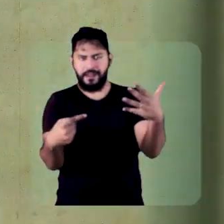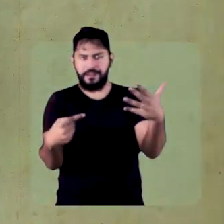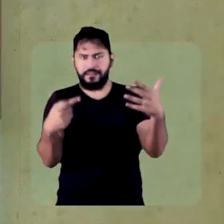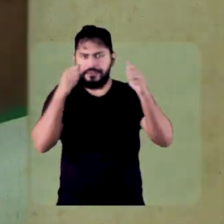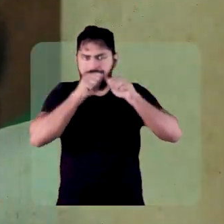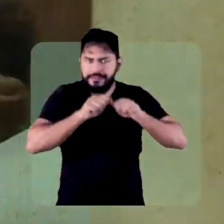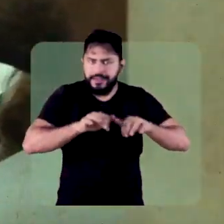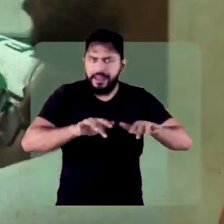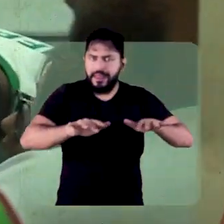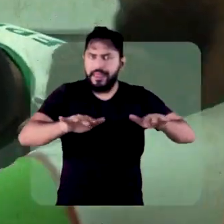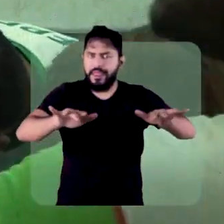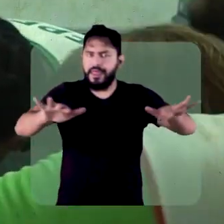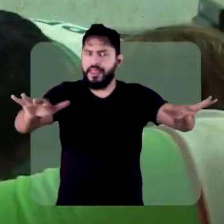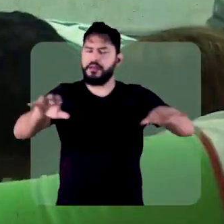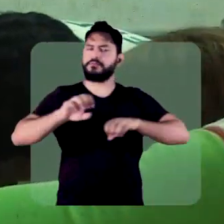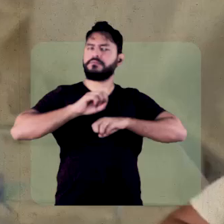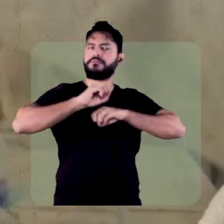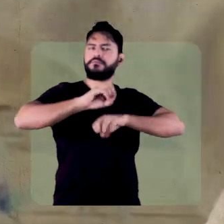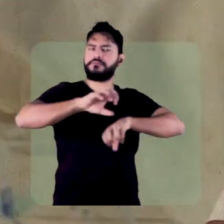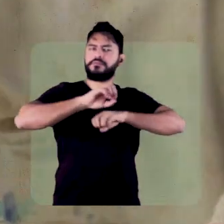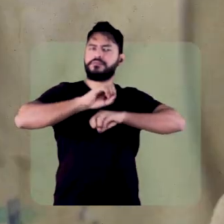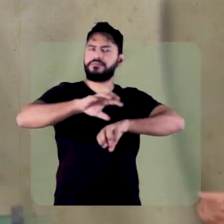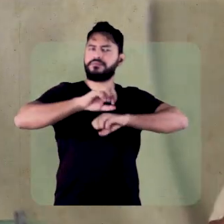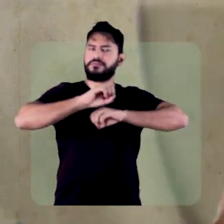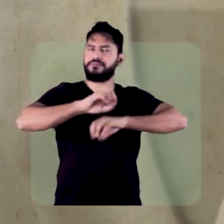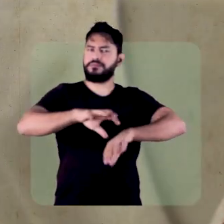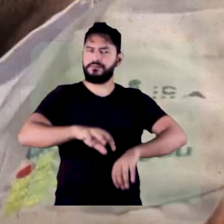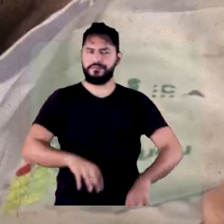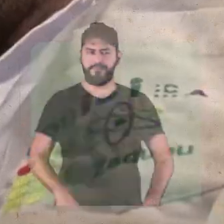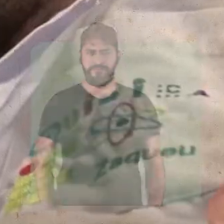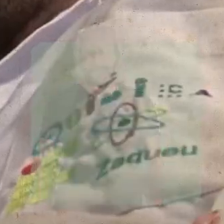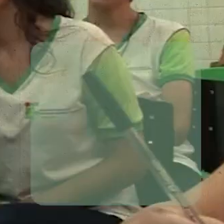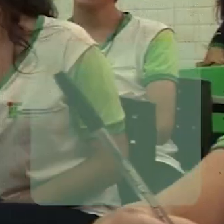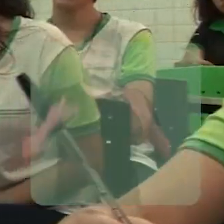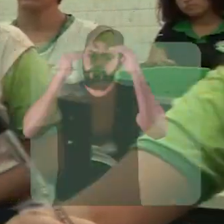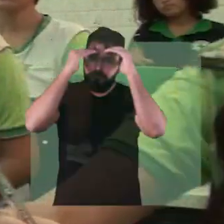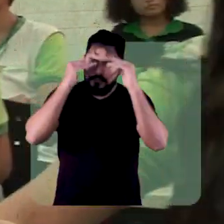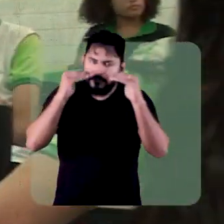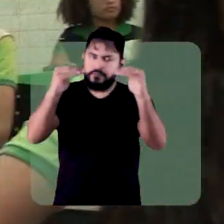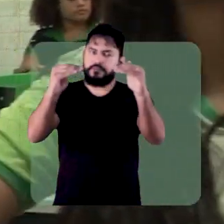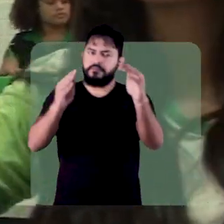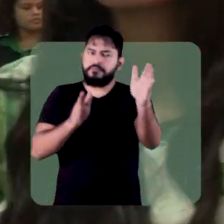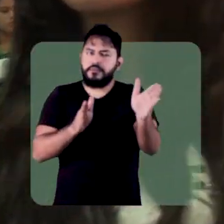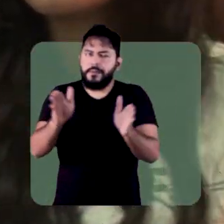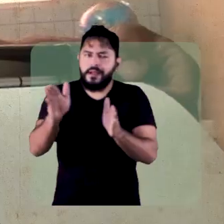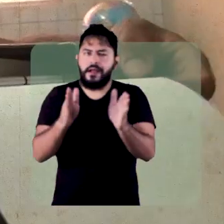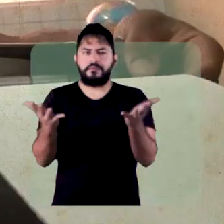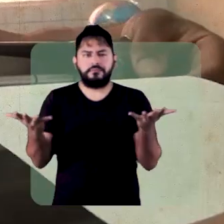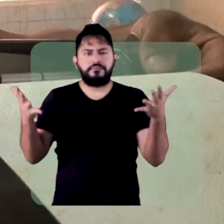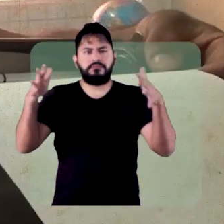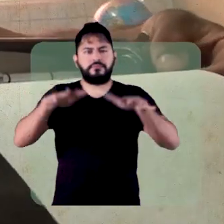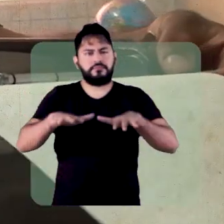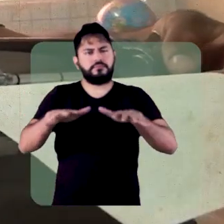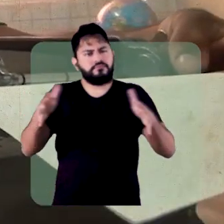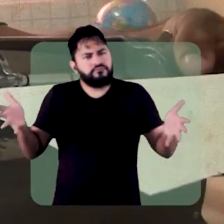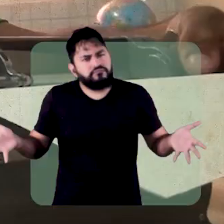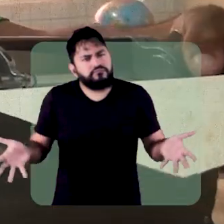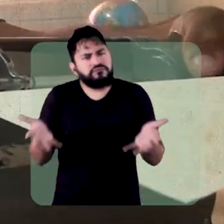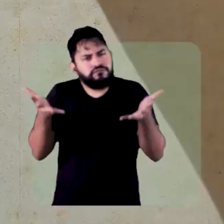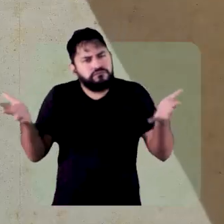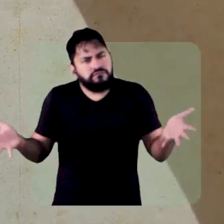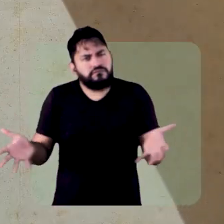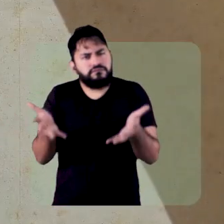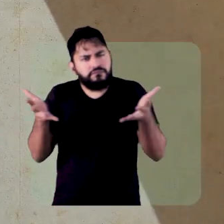missão, nos níveis e modalidades de promover a educação. Comprometida com a prática cidadã e